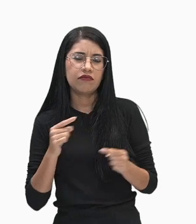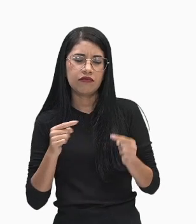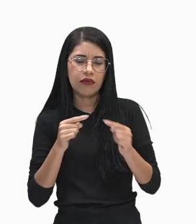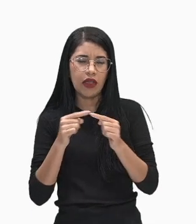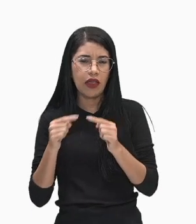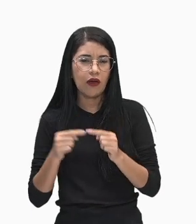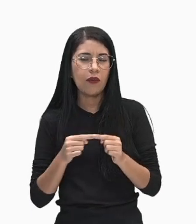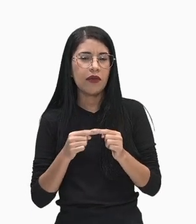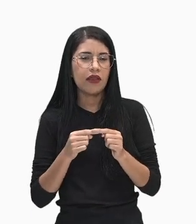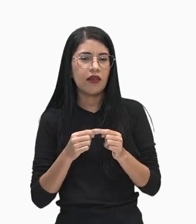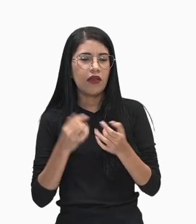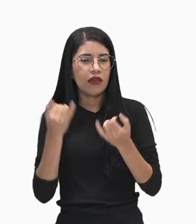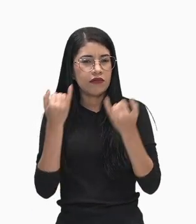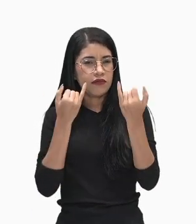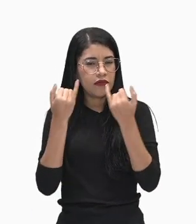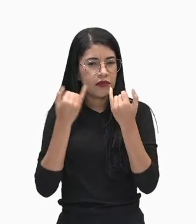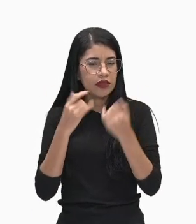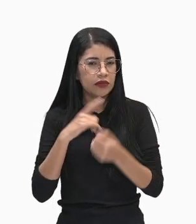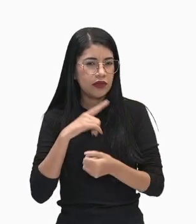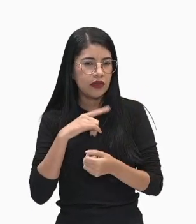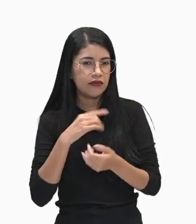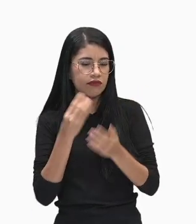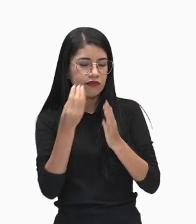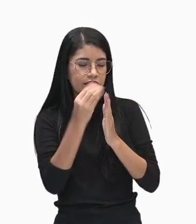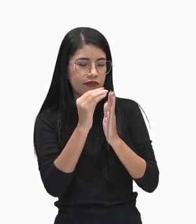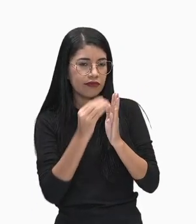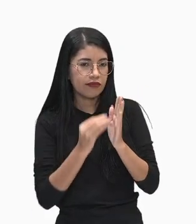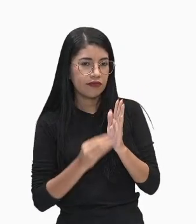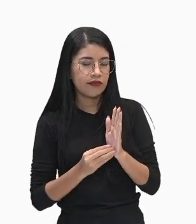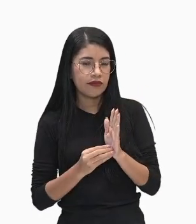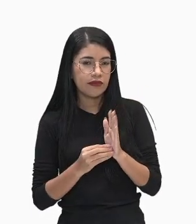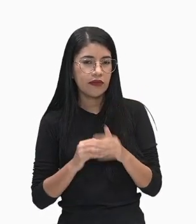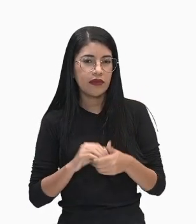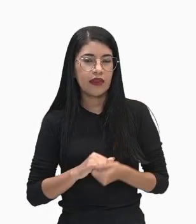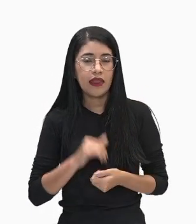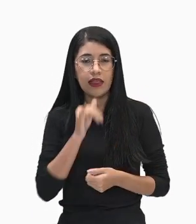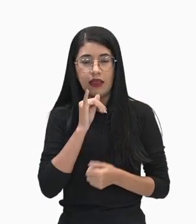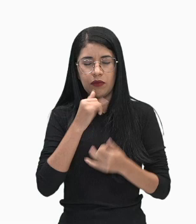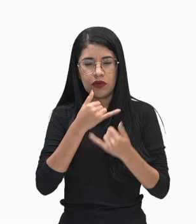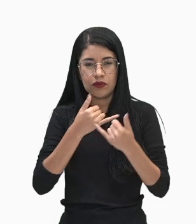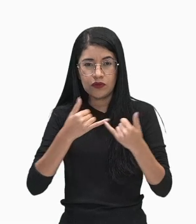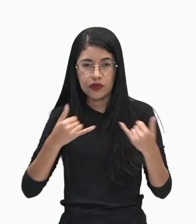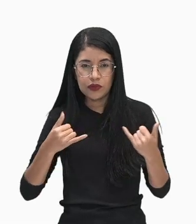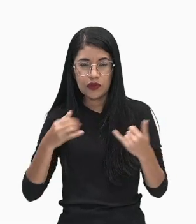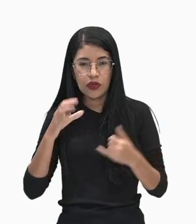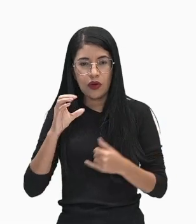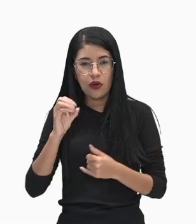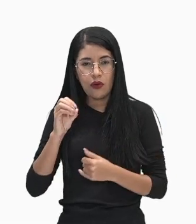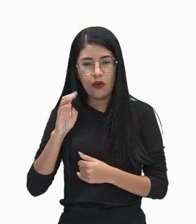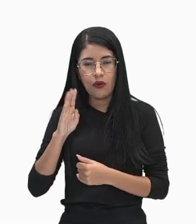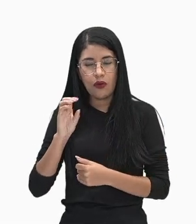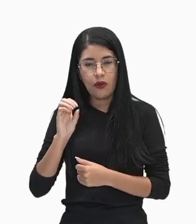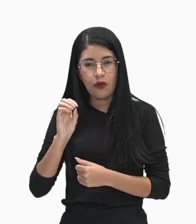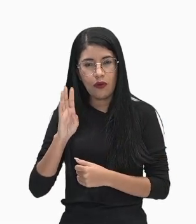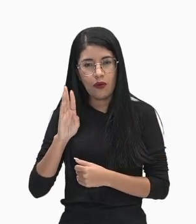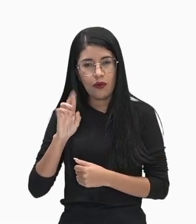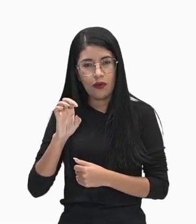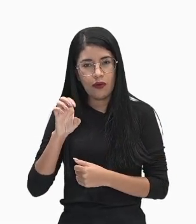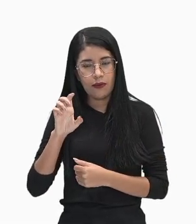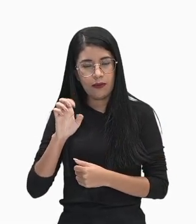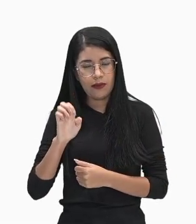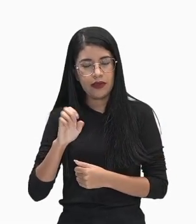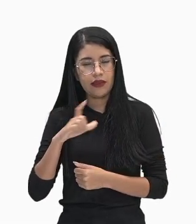dando esses dados? Olha aqui. Por um fio condutor de cobre, passa uma quantidade de